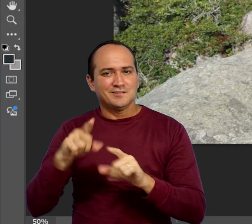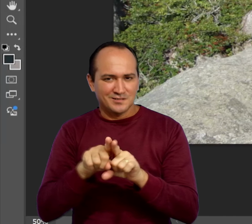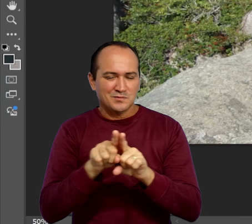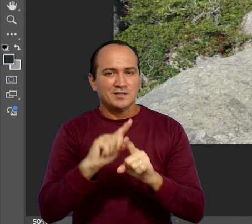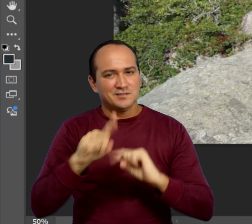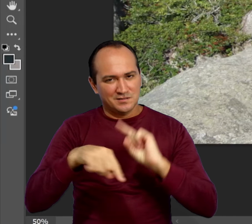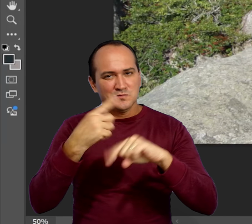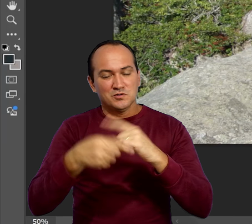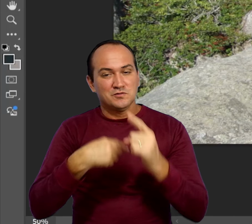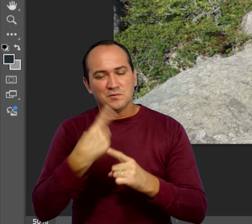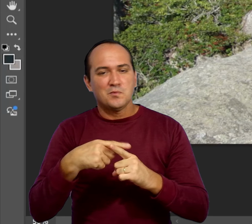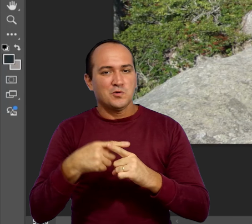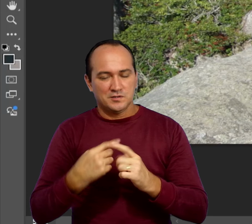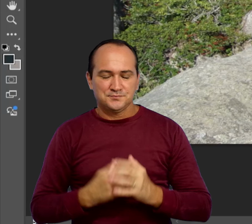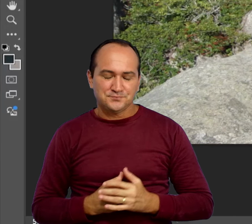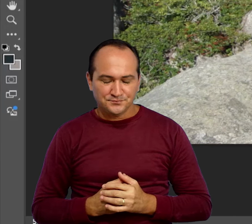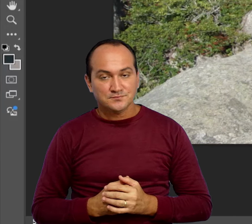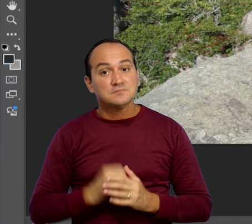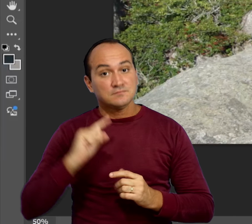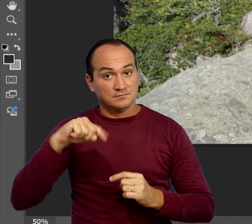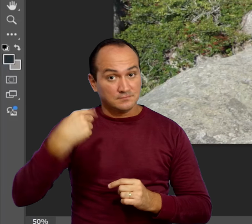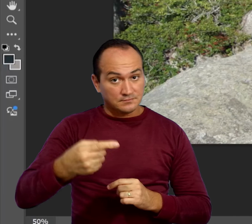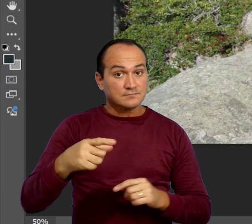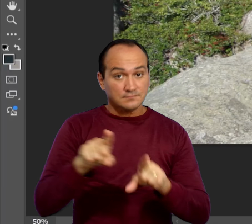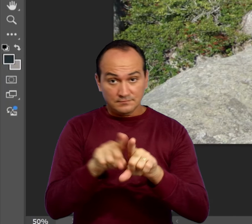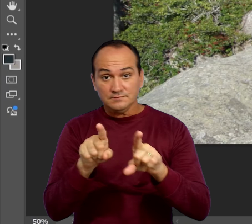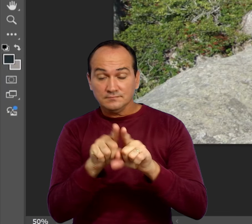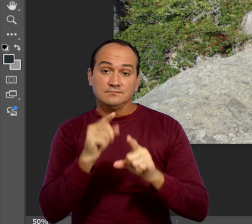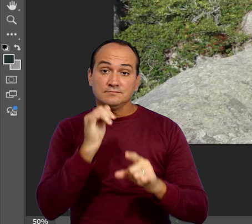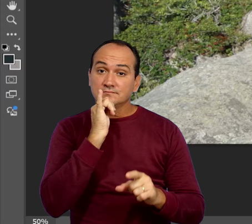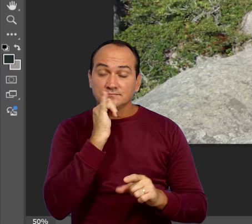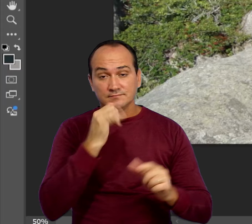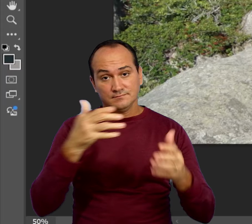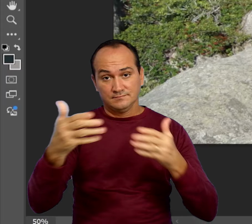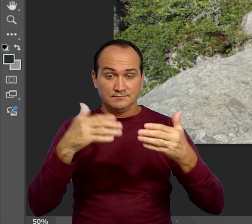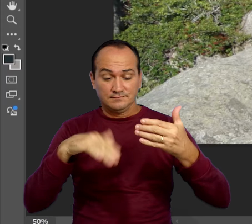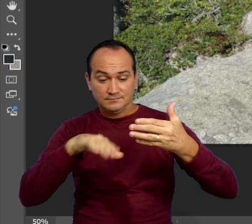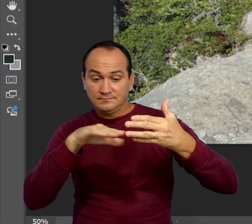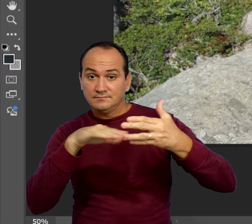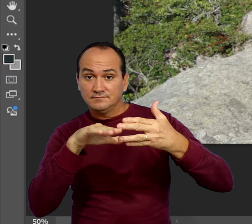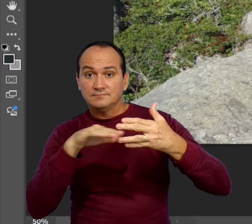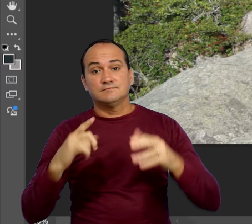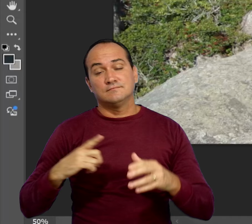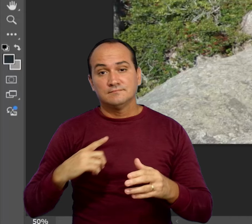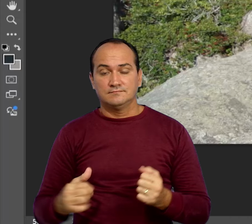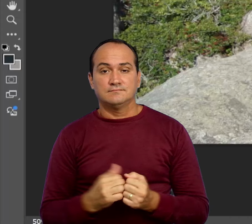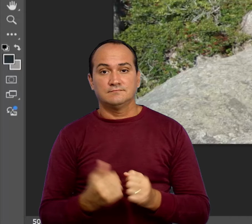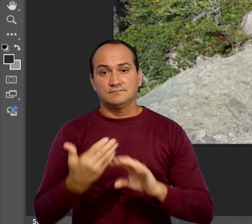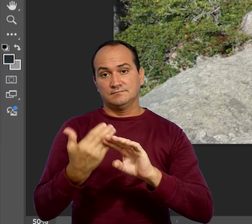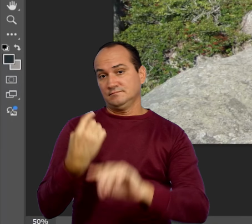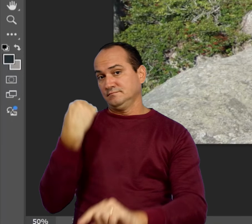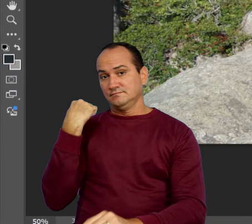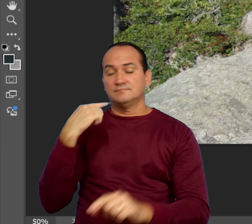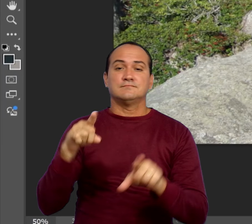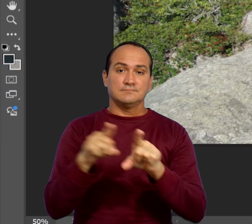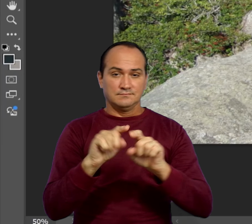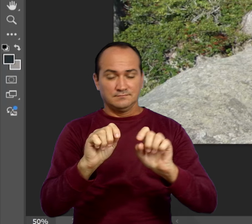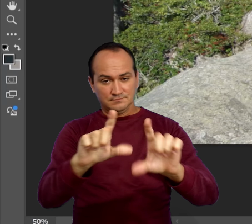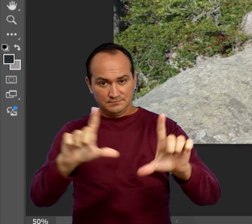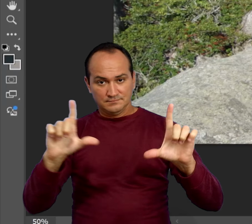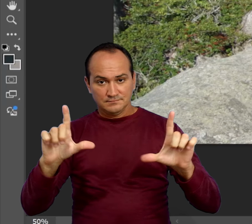eu até vou tirar também essa sombra aqui, para a gente vai ver por quê. Depois a gente tem aqui um plano intermediário, né, e tem um plano de